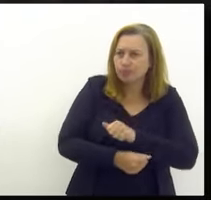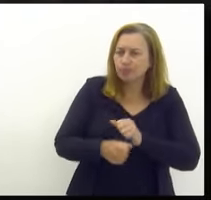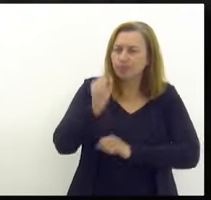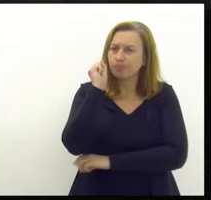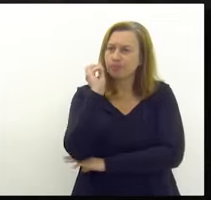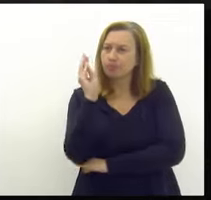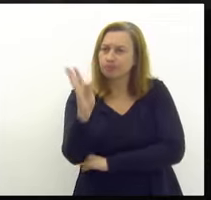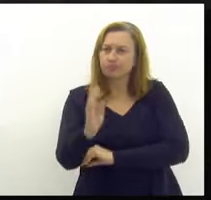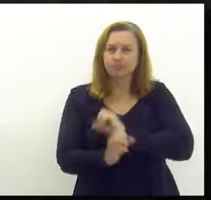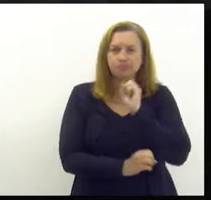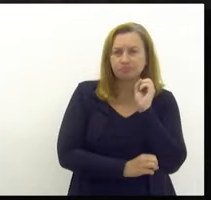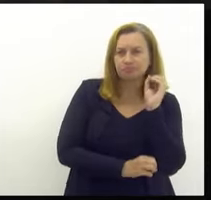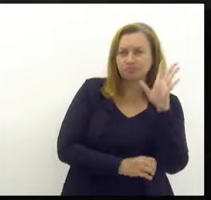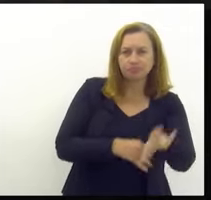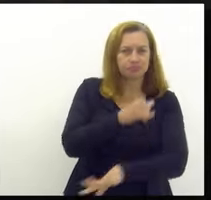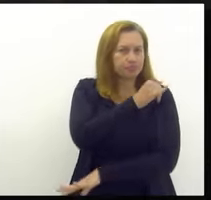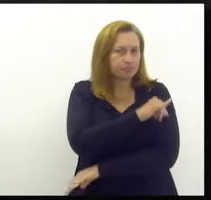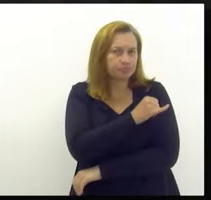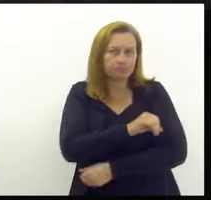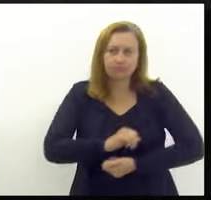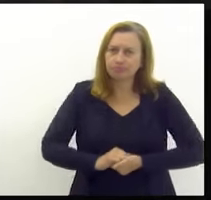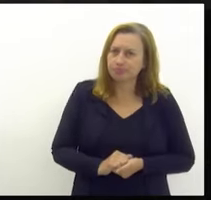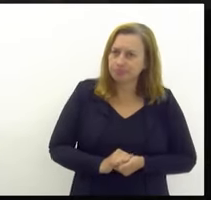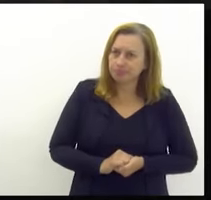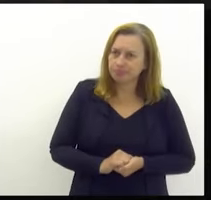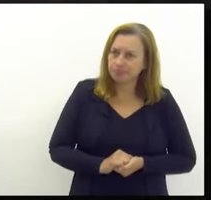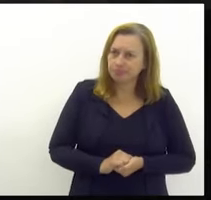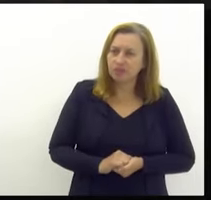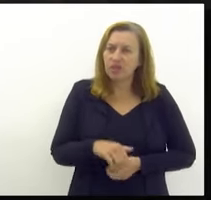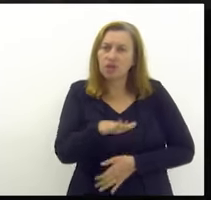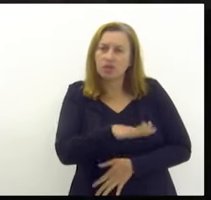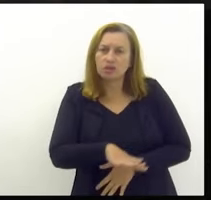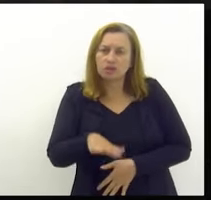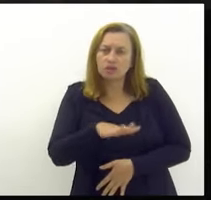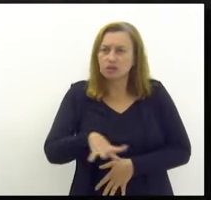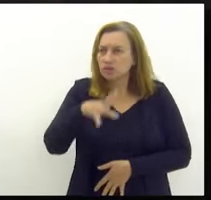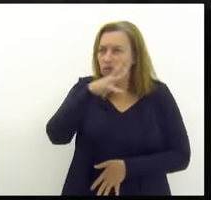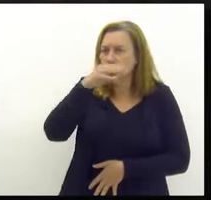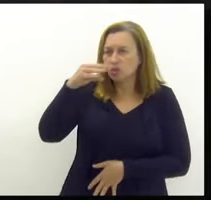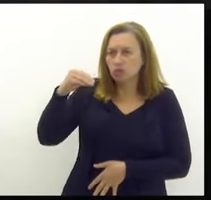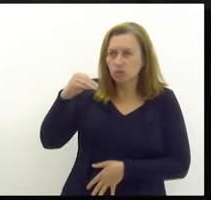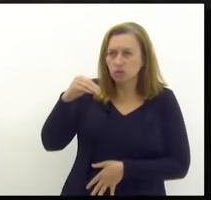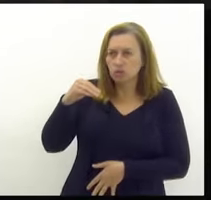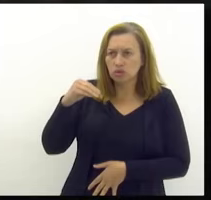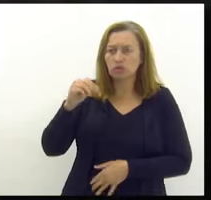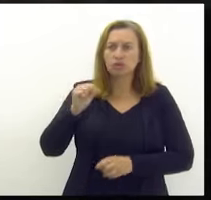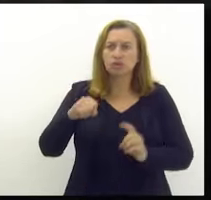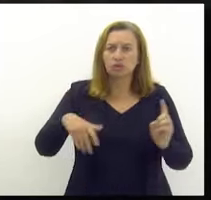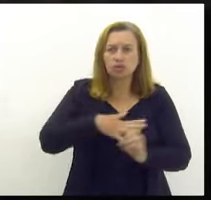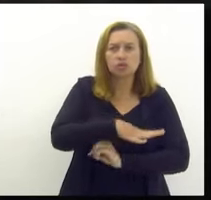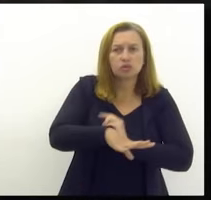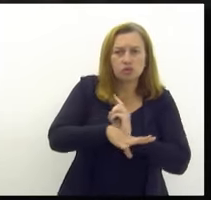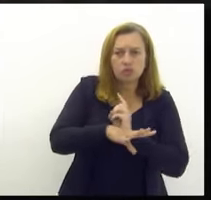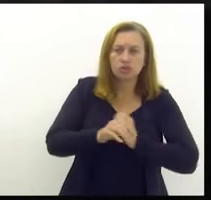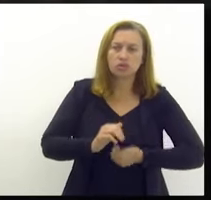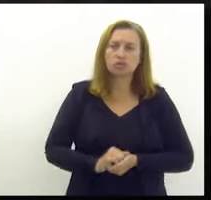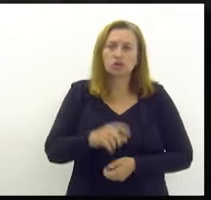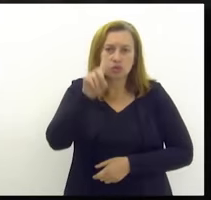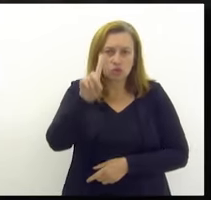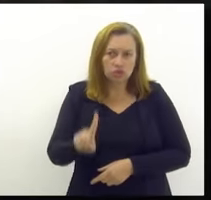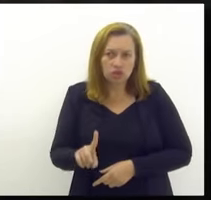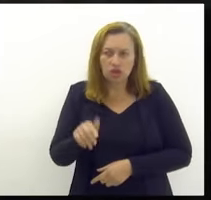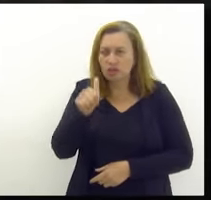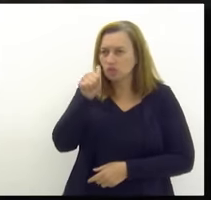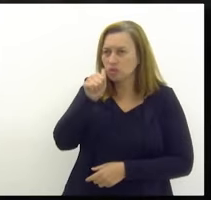ambiente do Rio de Janeiro que financiam a infância e adolescência a assistência social os direitos